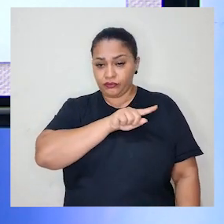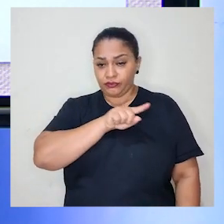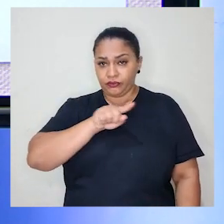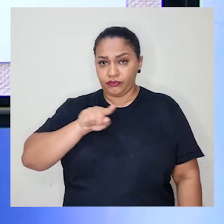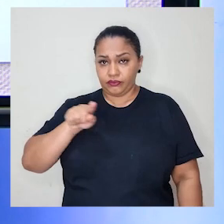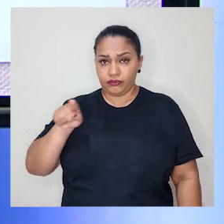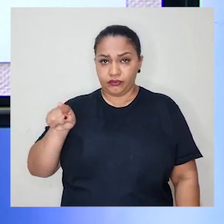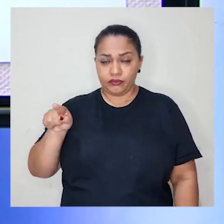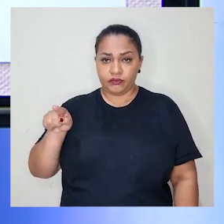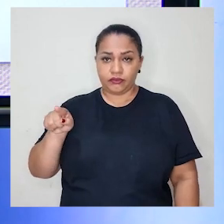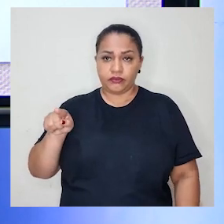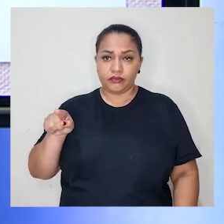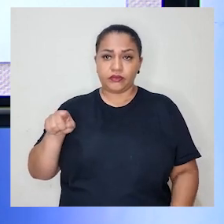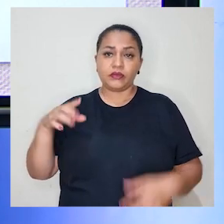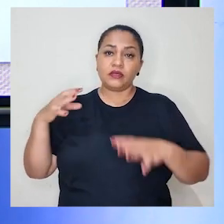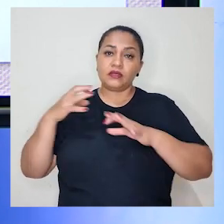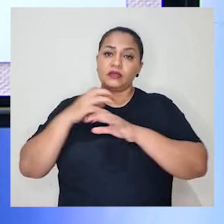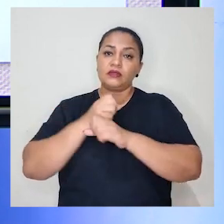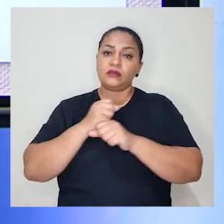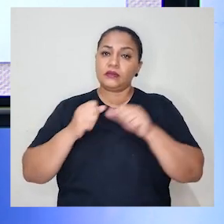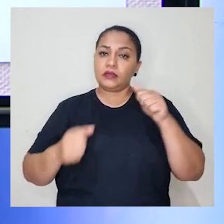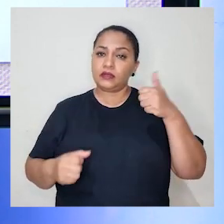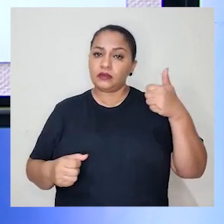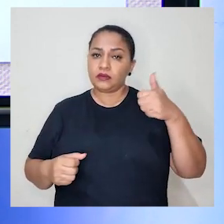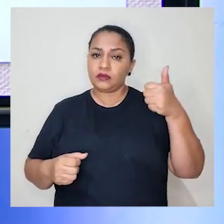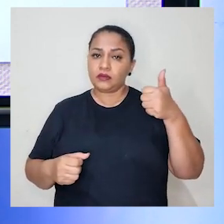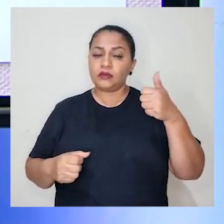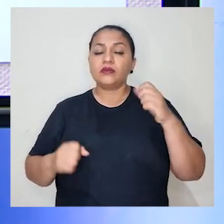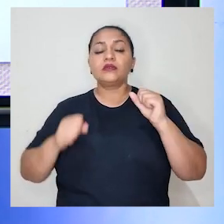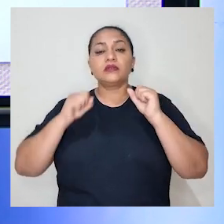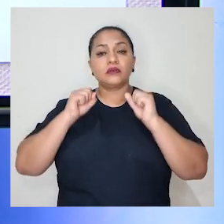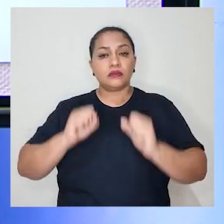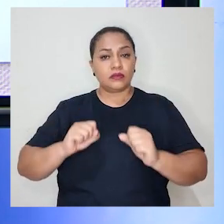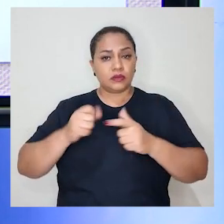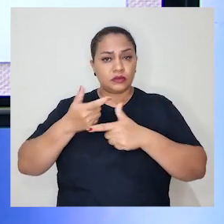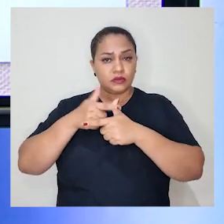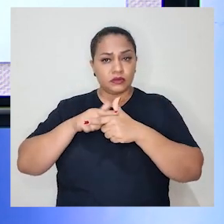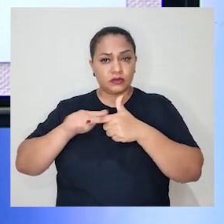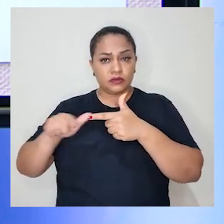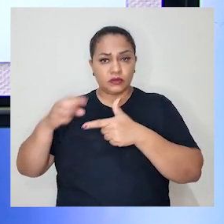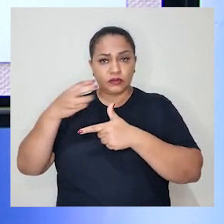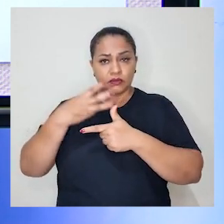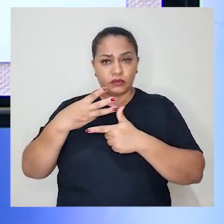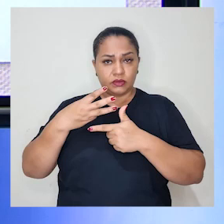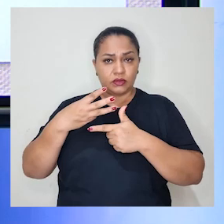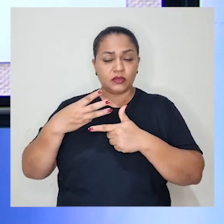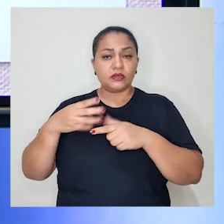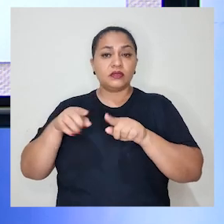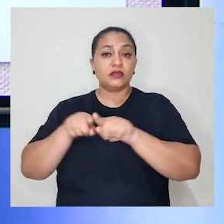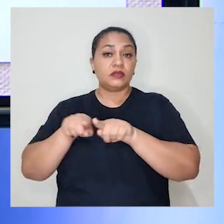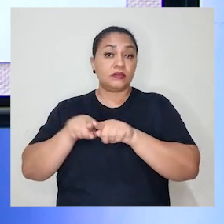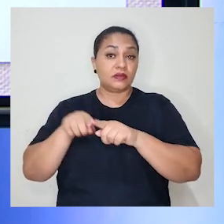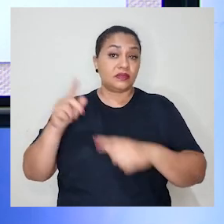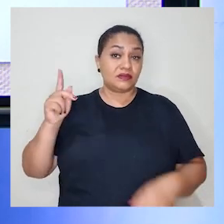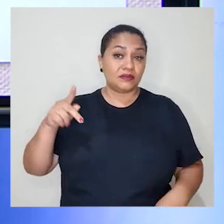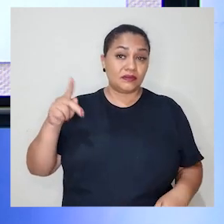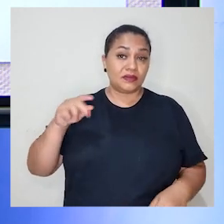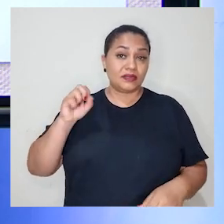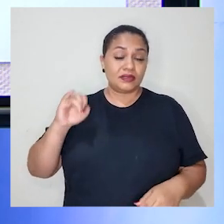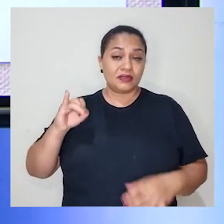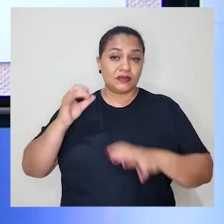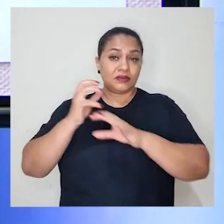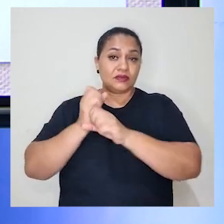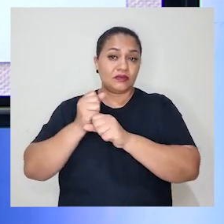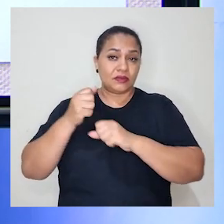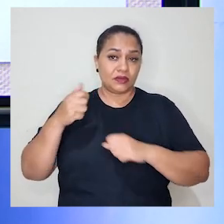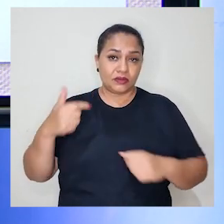aqui, para que somando com 11, dê divisível por 3 e seja par. Se eu